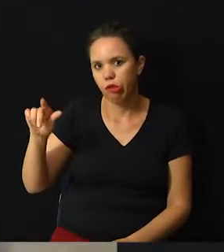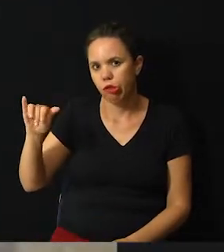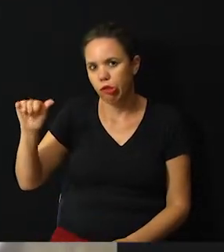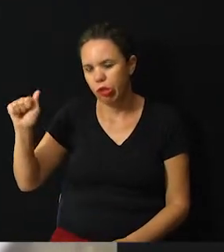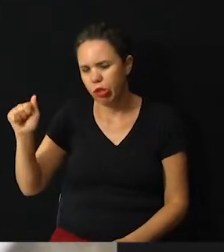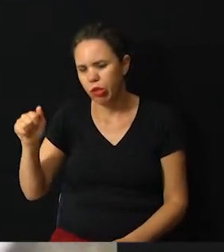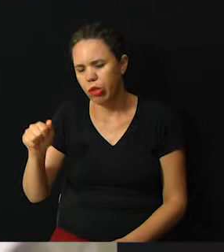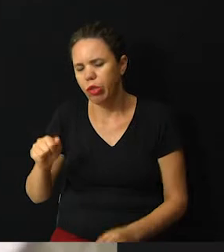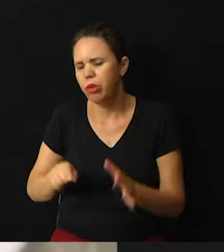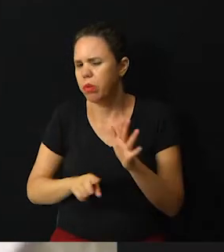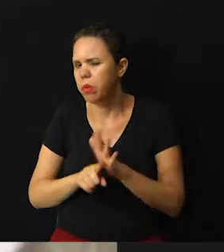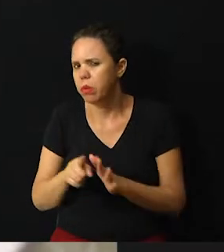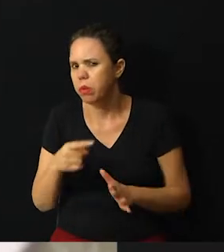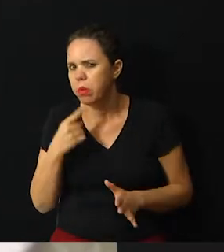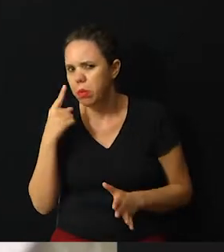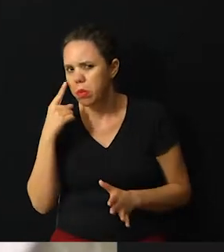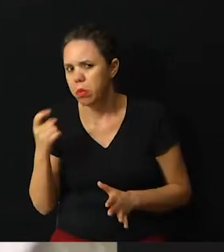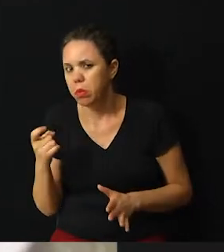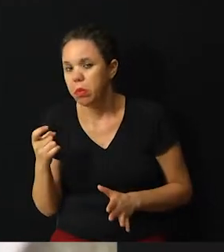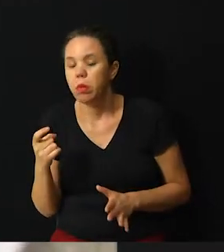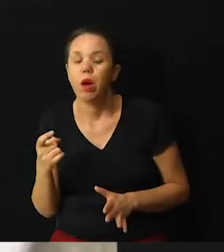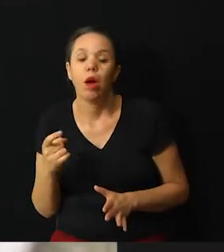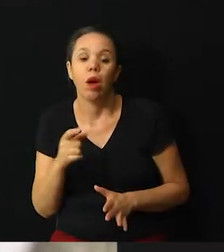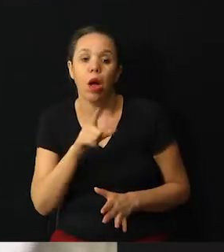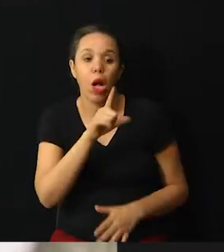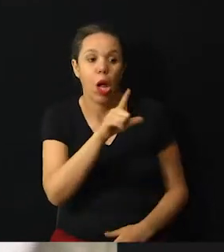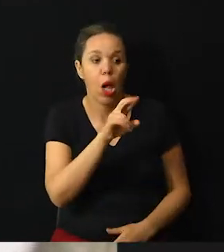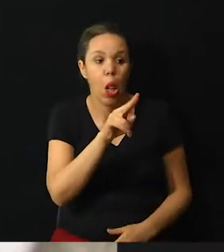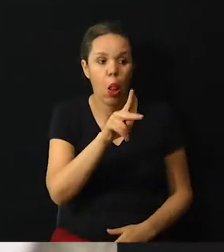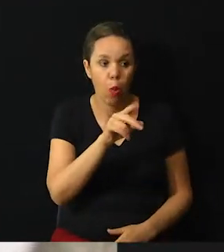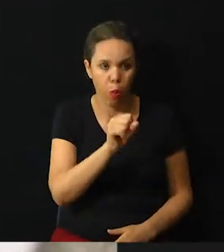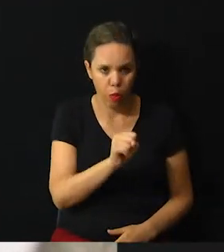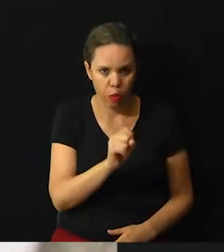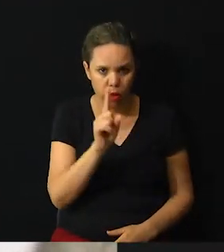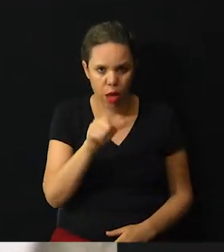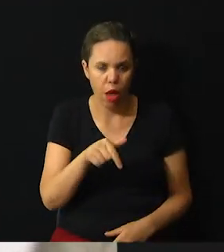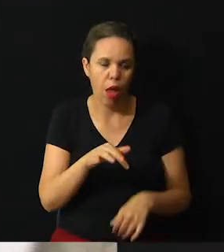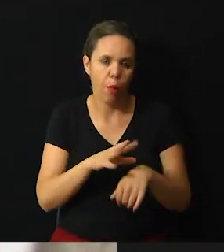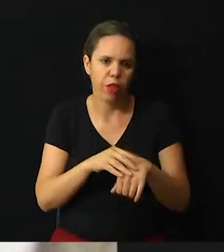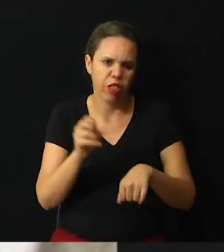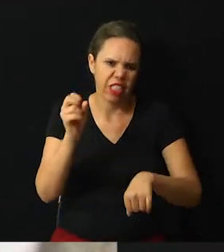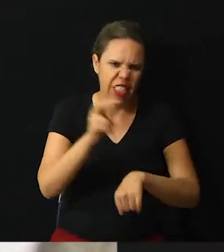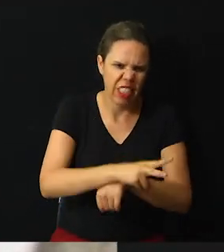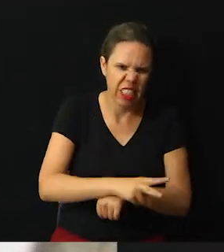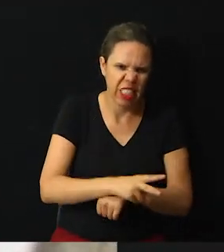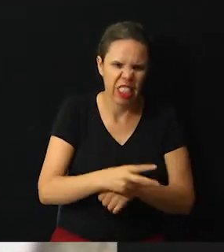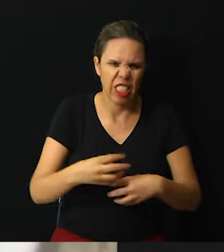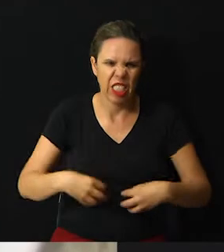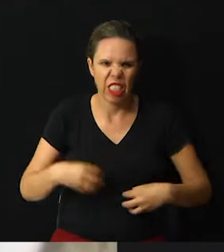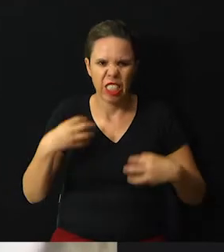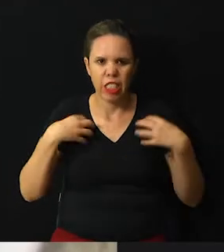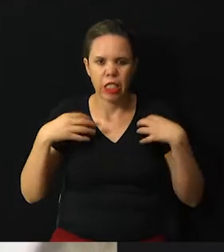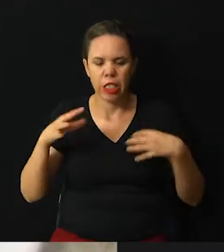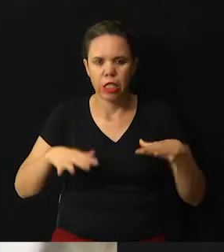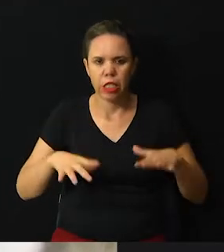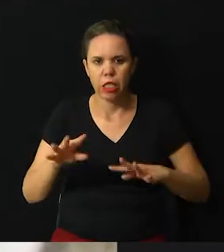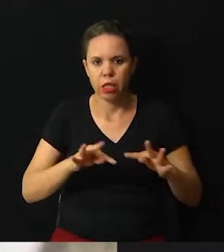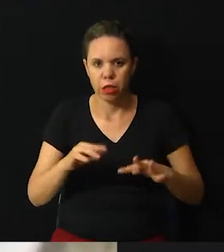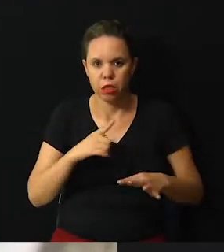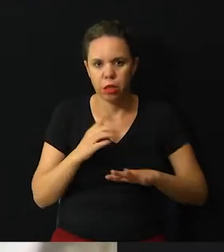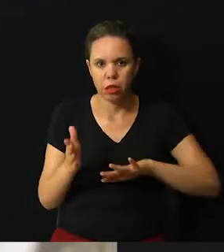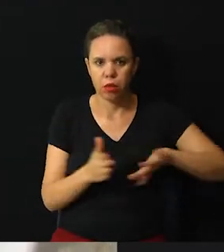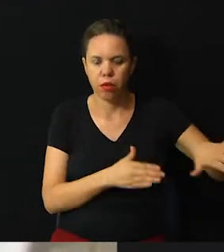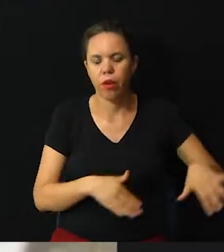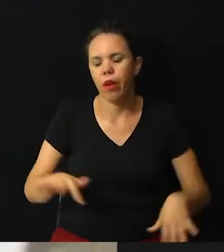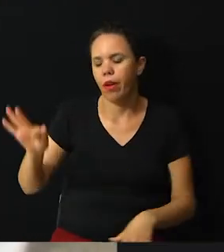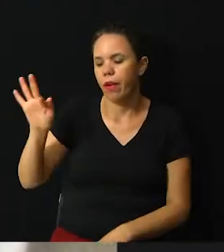Uma pergunta interessante. O lúpus é uma doença inflamatória, né, que é uma pressão importante da paciente, que aí existe um tratamento.